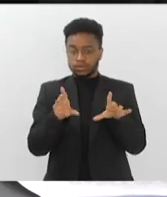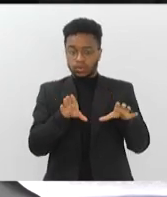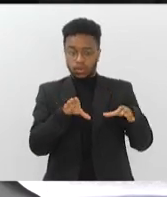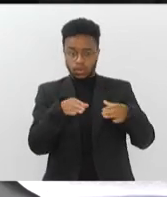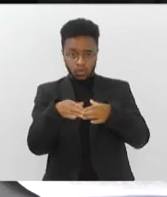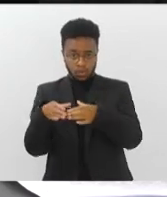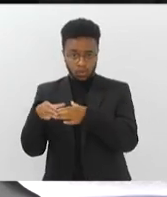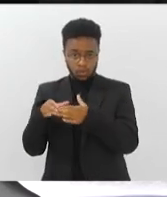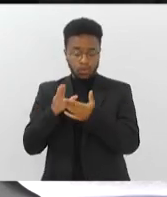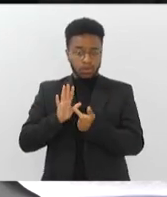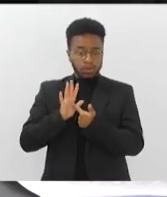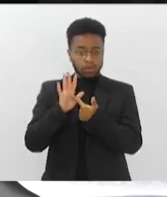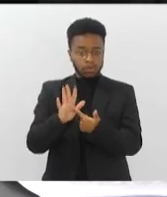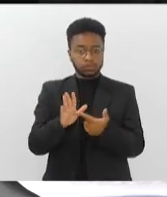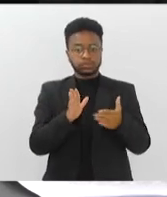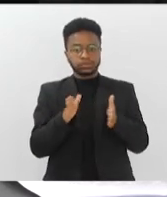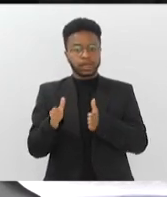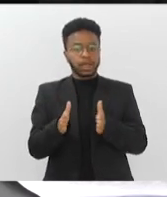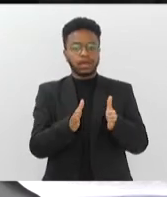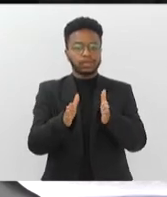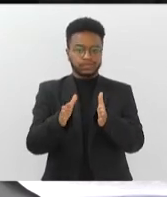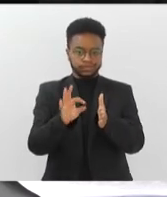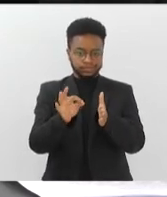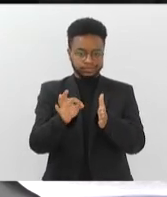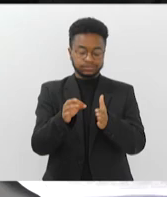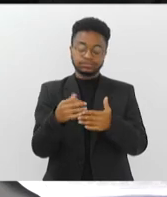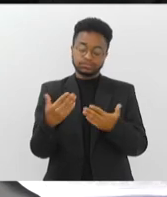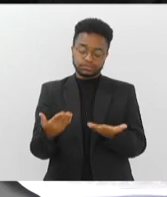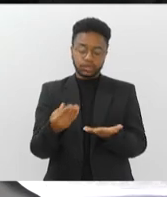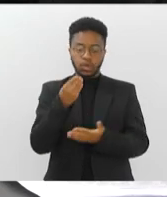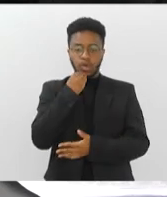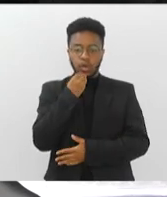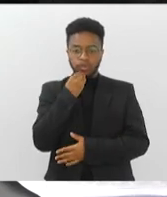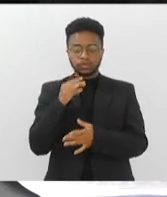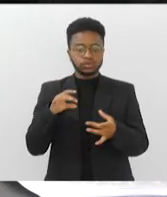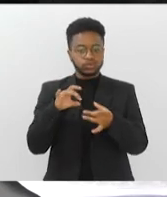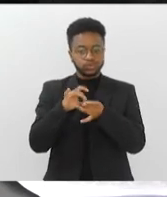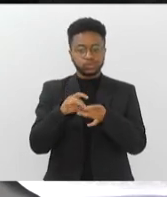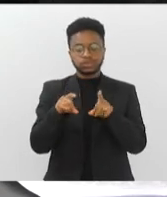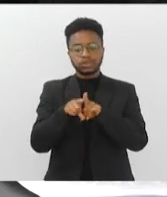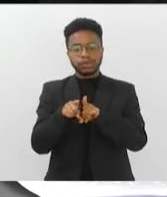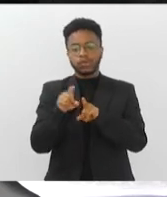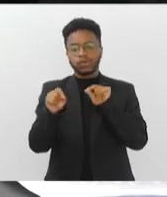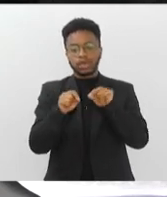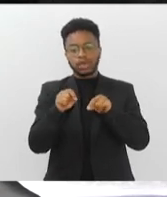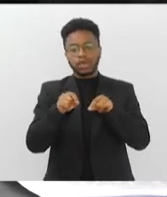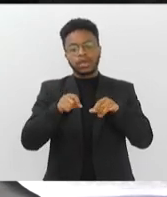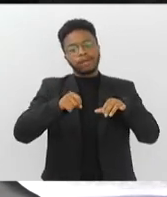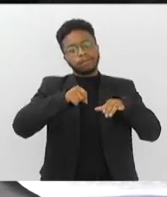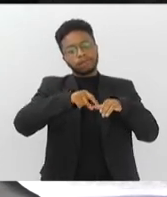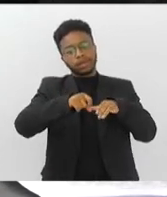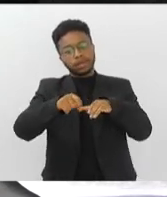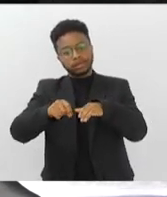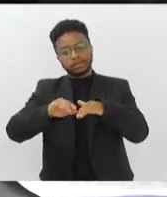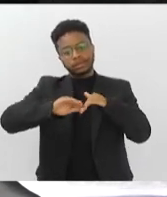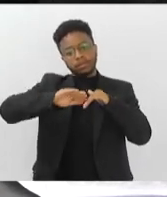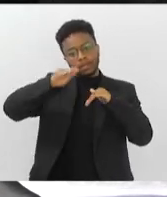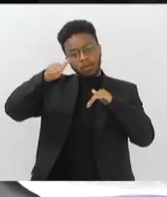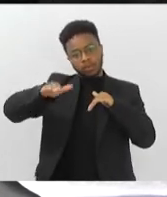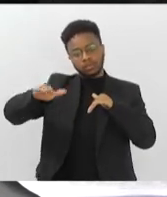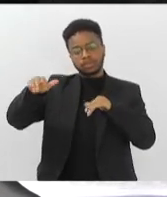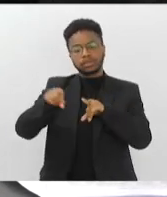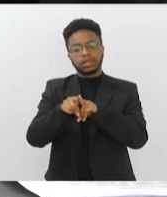delas aponta numa certa direção, né? Claro que isso vai junto com o reflorestamento das encostas, com impedir que